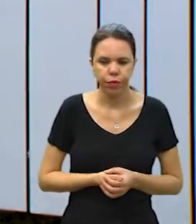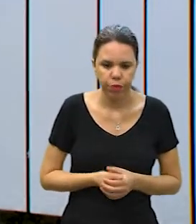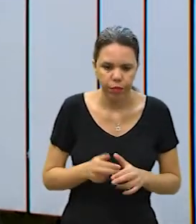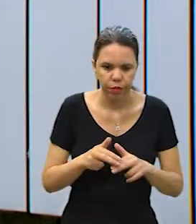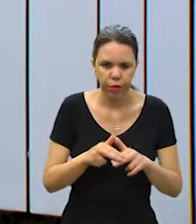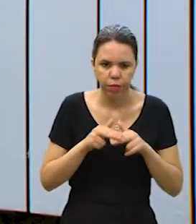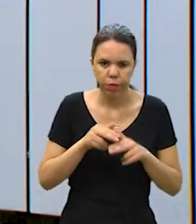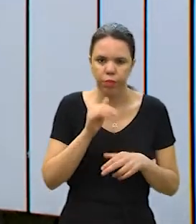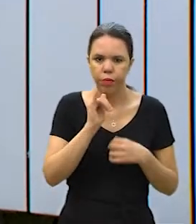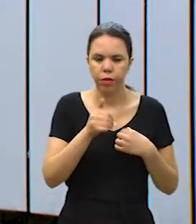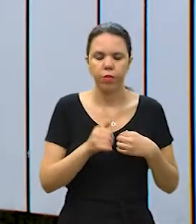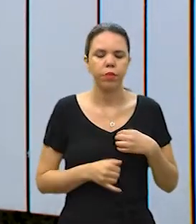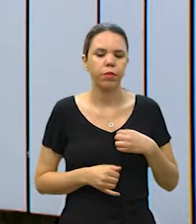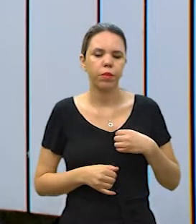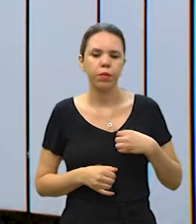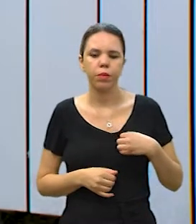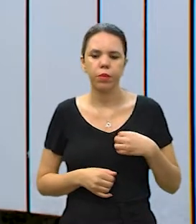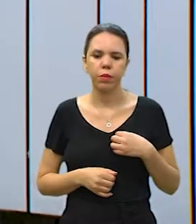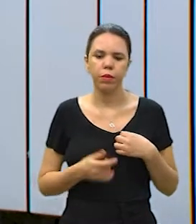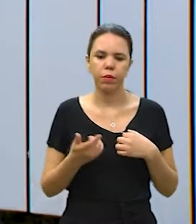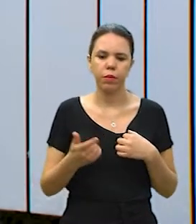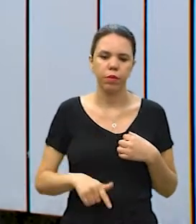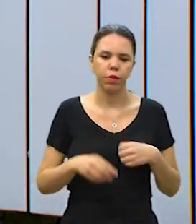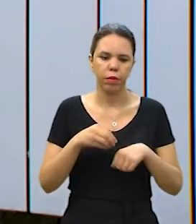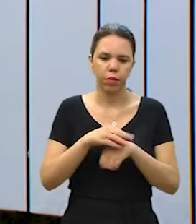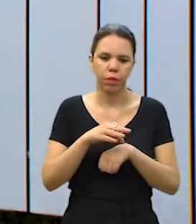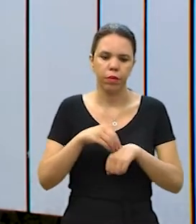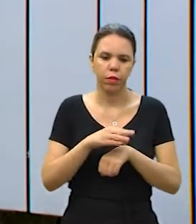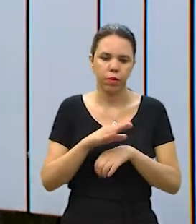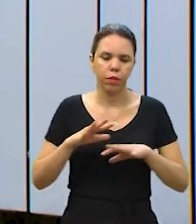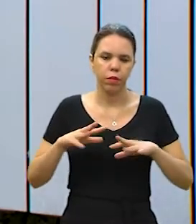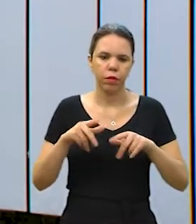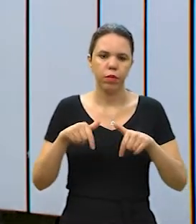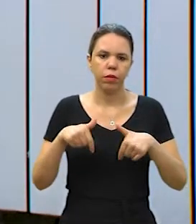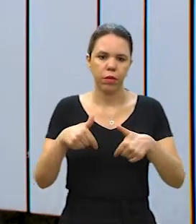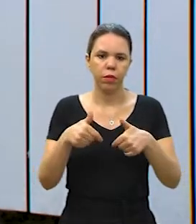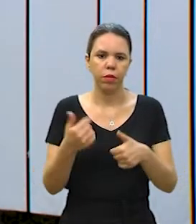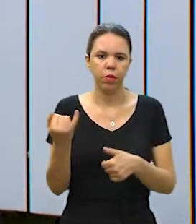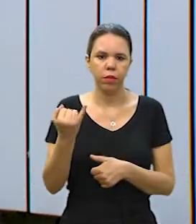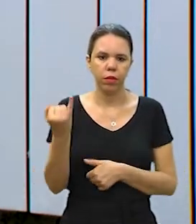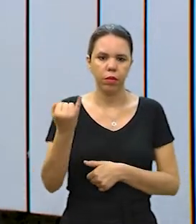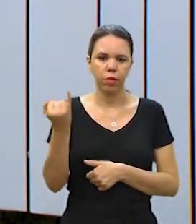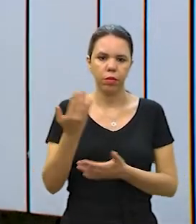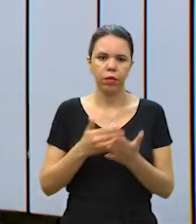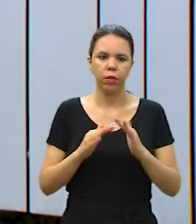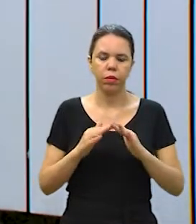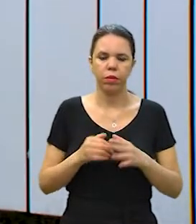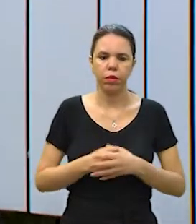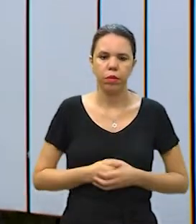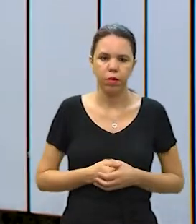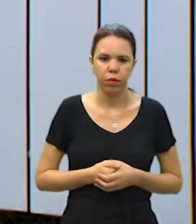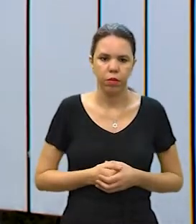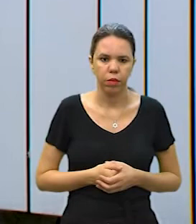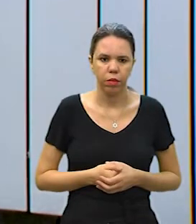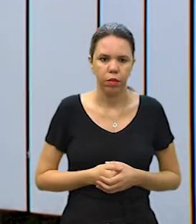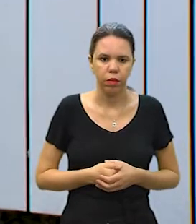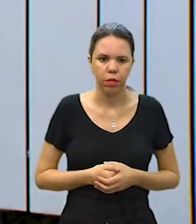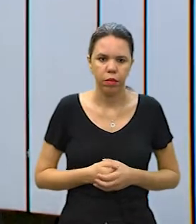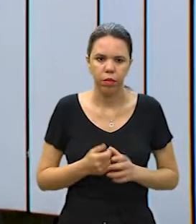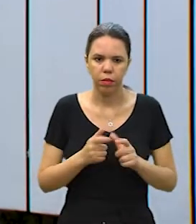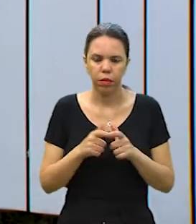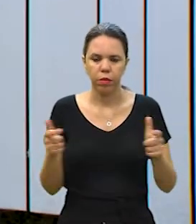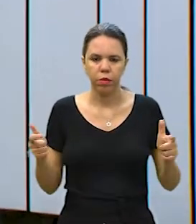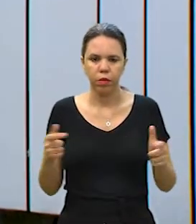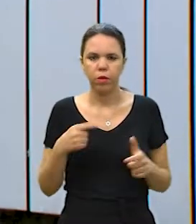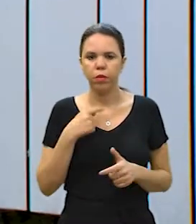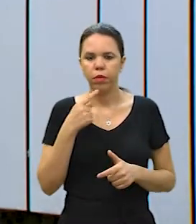Por isso que a gente fala, e mais uma vez eu trago à tona a importância da escola. A maior